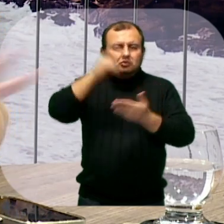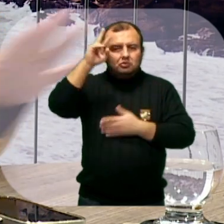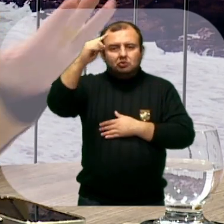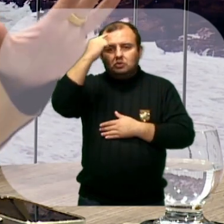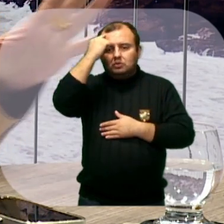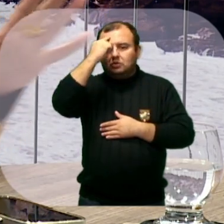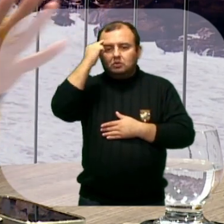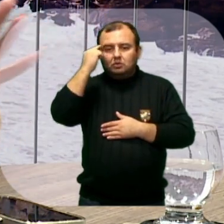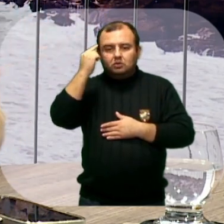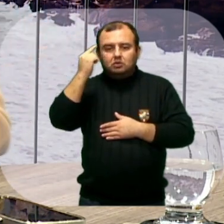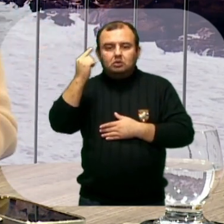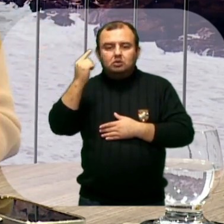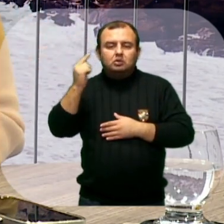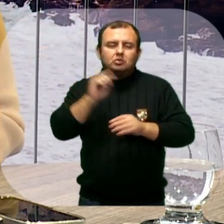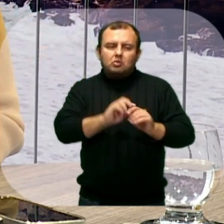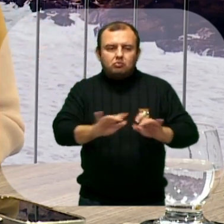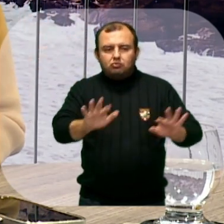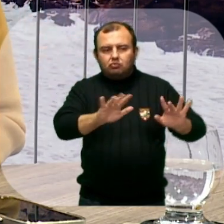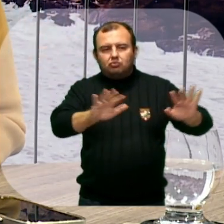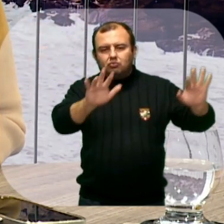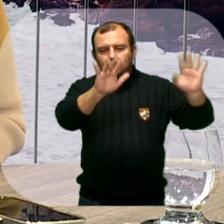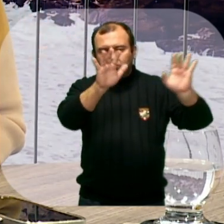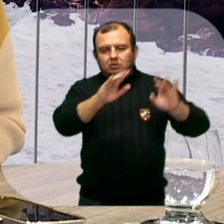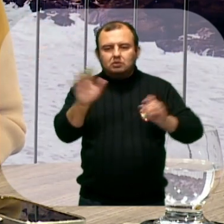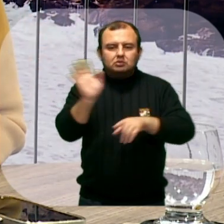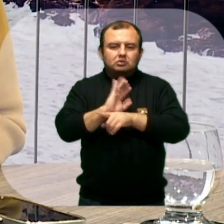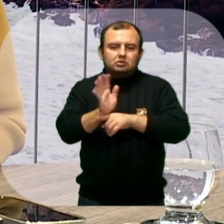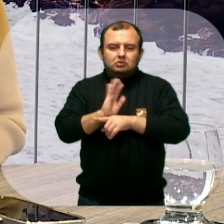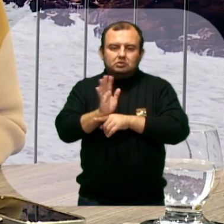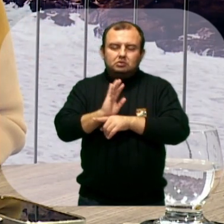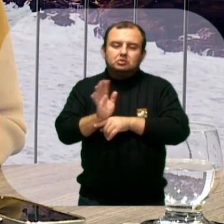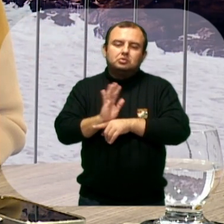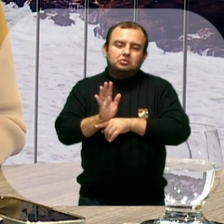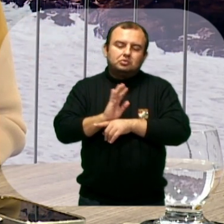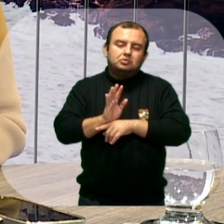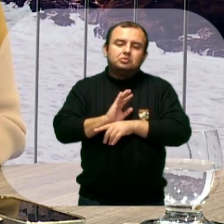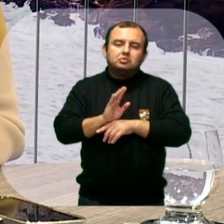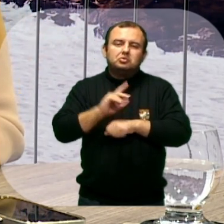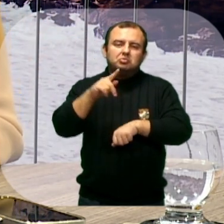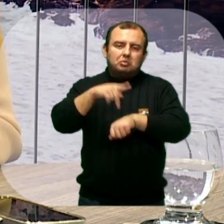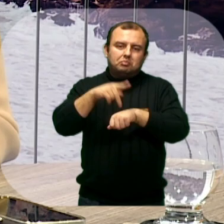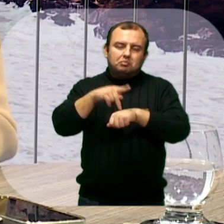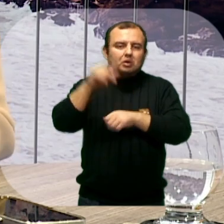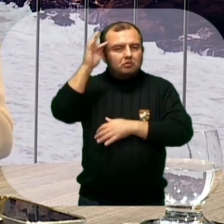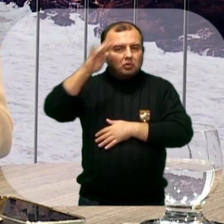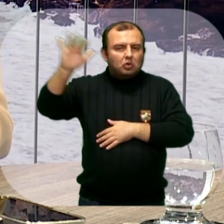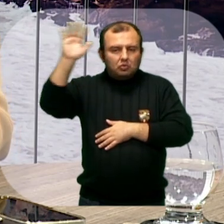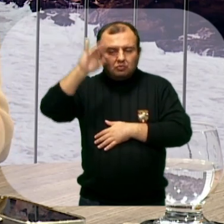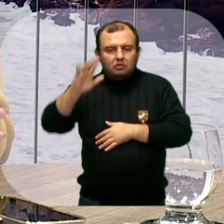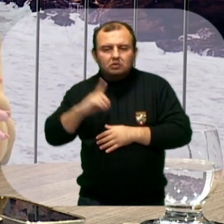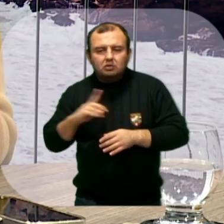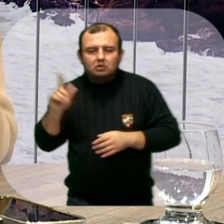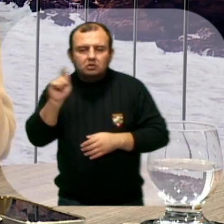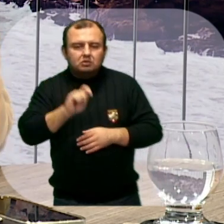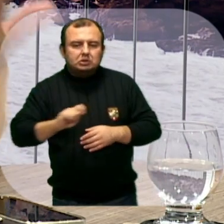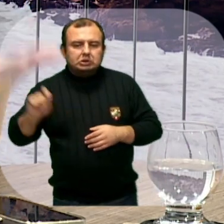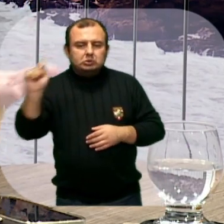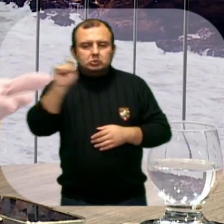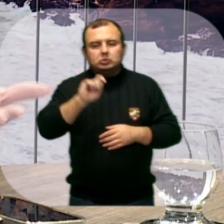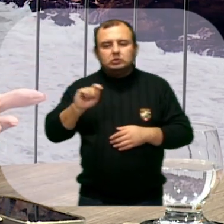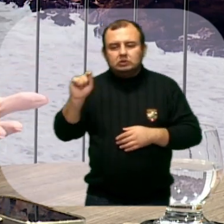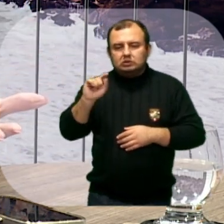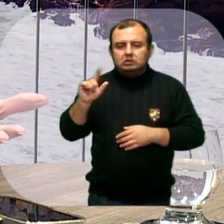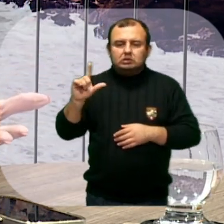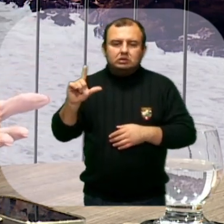direito a fumacinha na biblioteca, projeção do filme A Pedra Filosofal. Tiveram associações que eu nem sabia